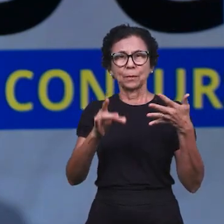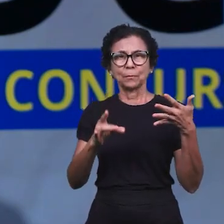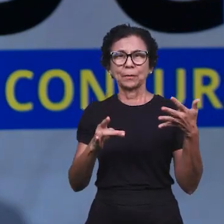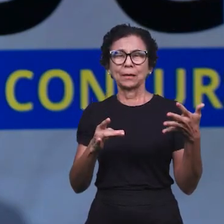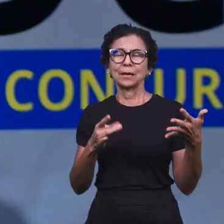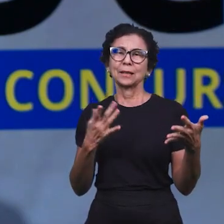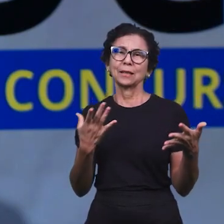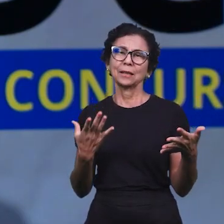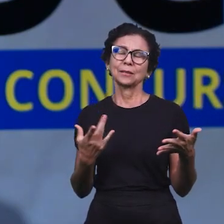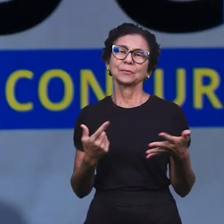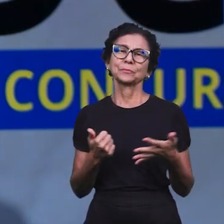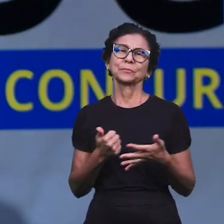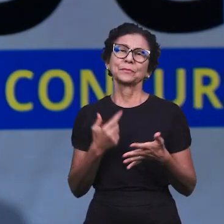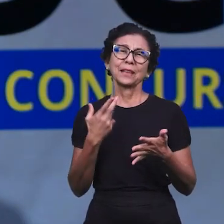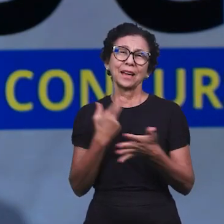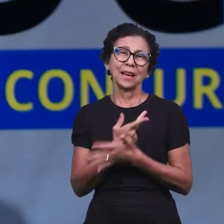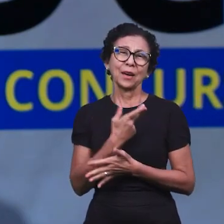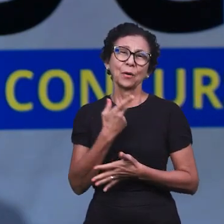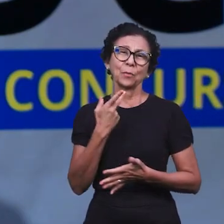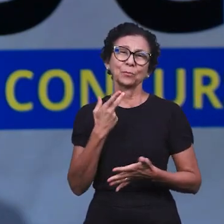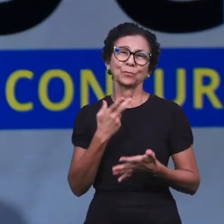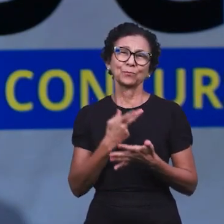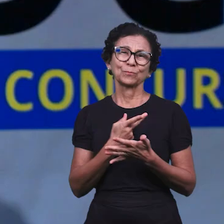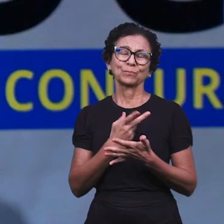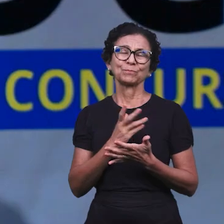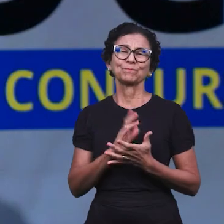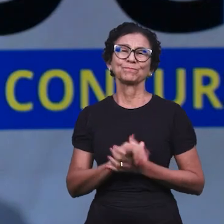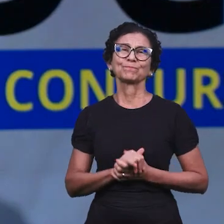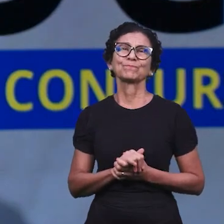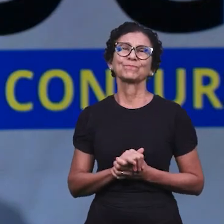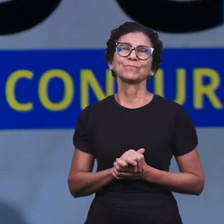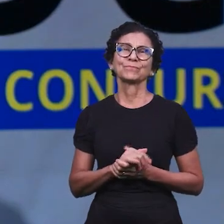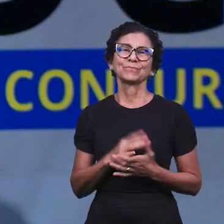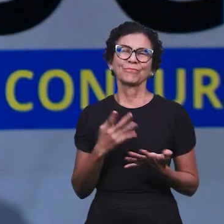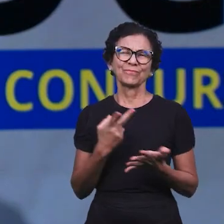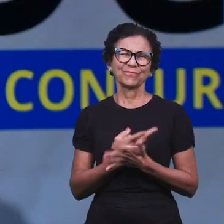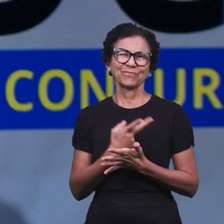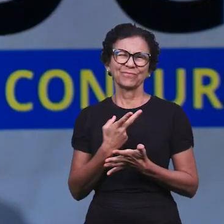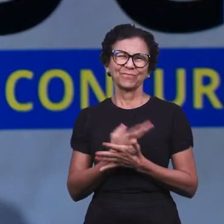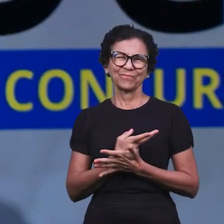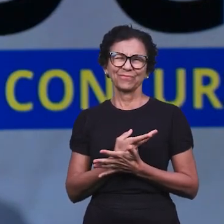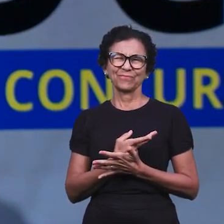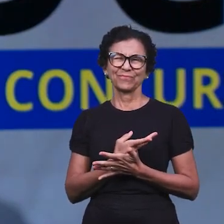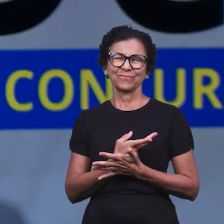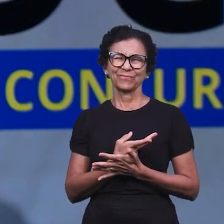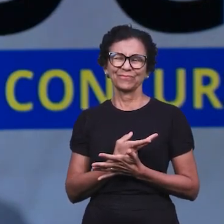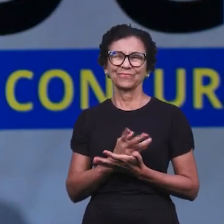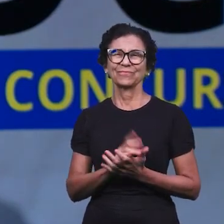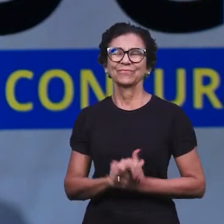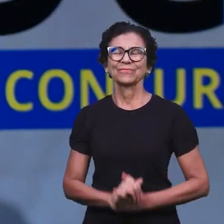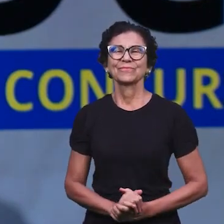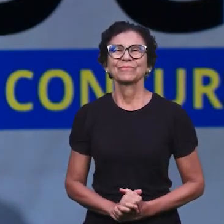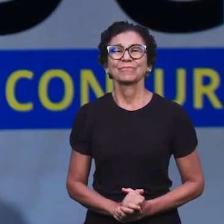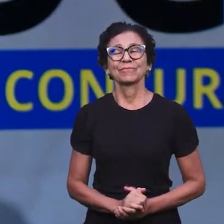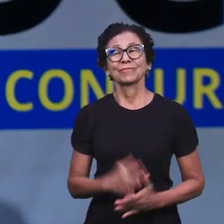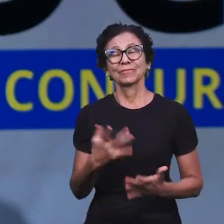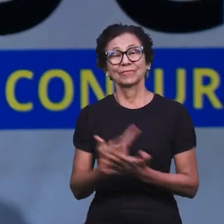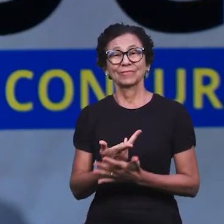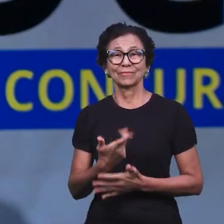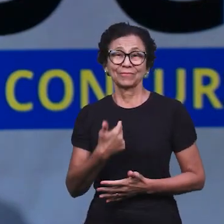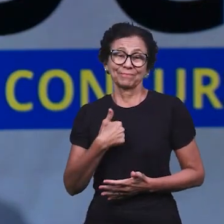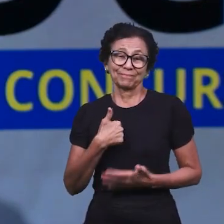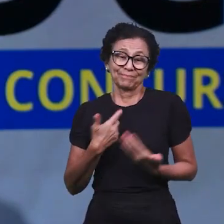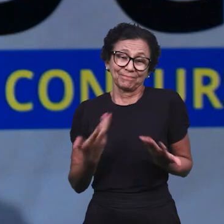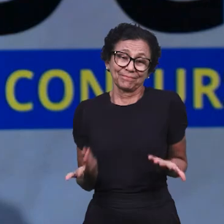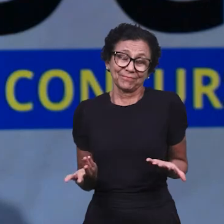nos estudos para concursos. Inclusive, alguns deles aconteceram comigo durante a minha preparação. E eu quero fazer um alerta e que